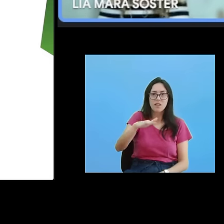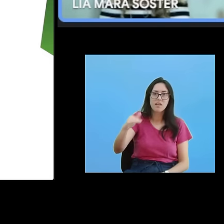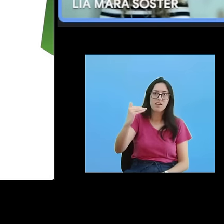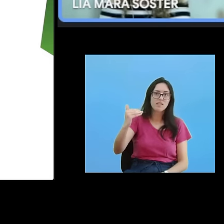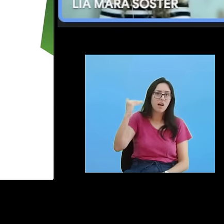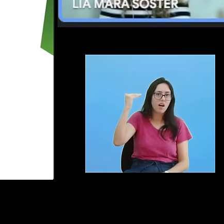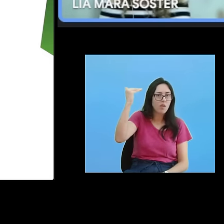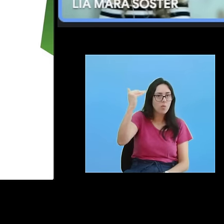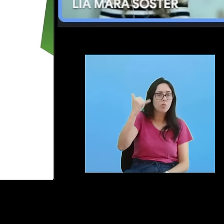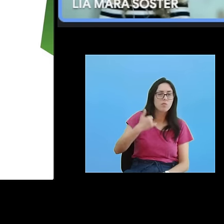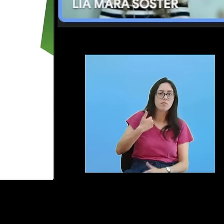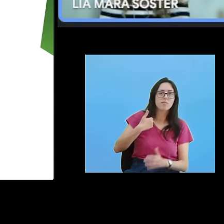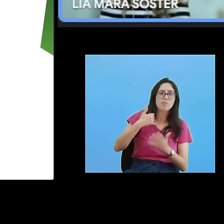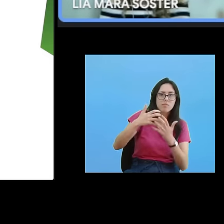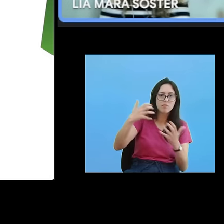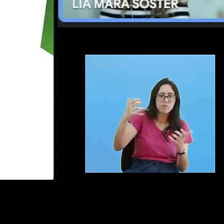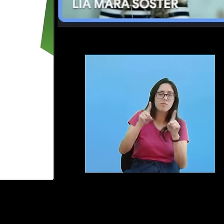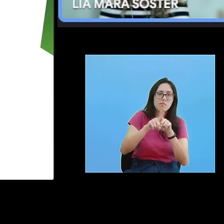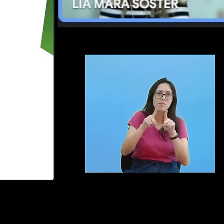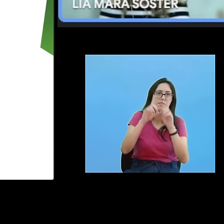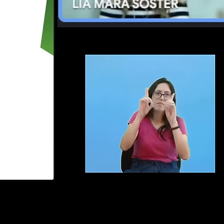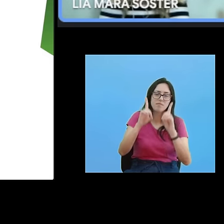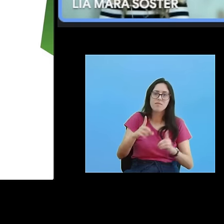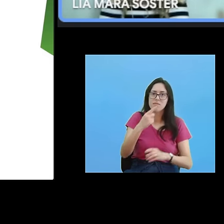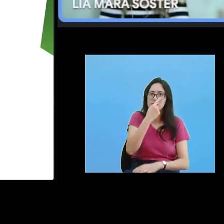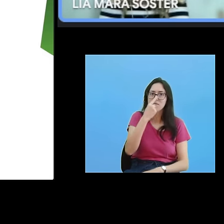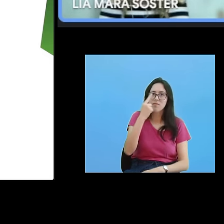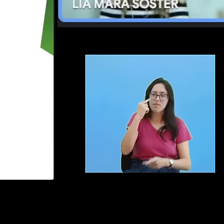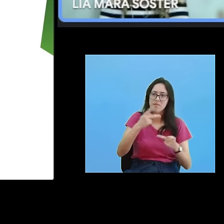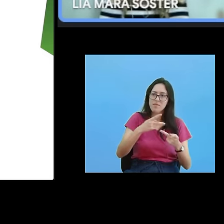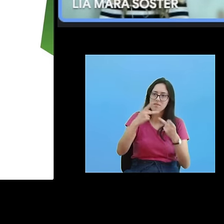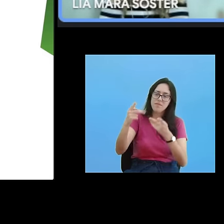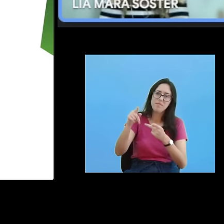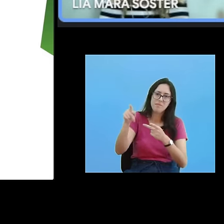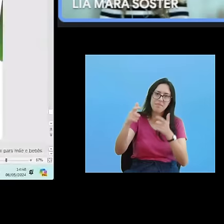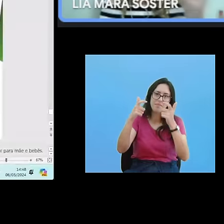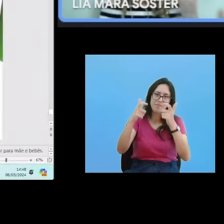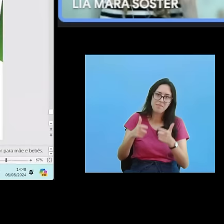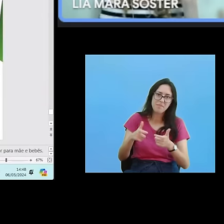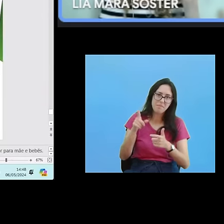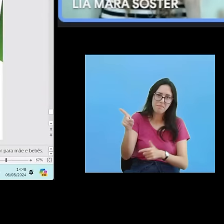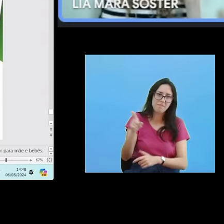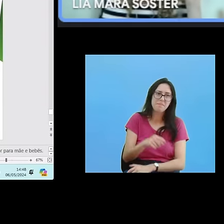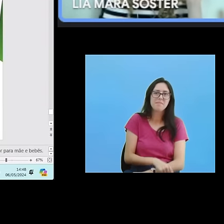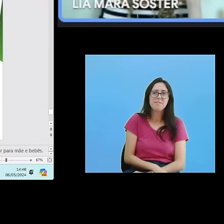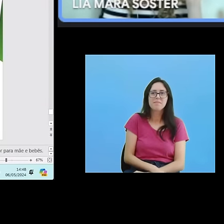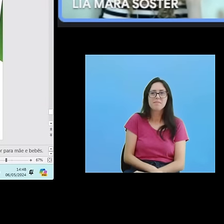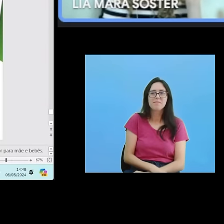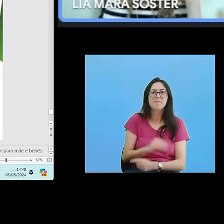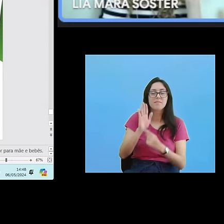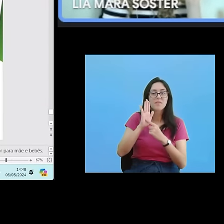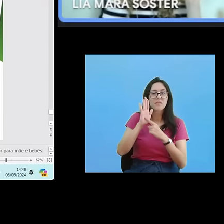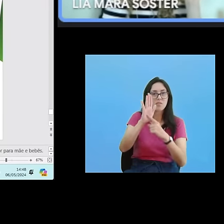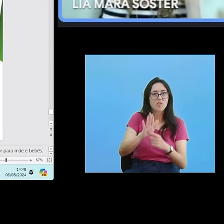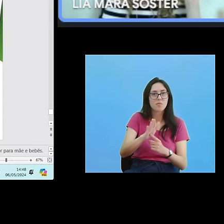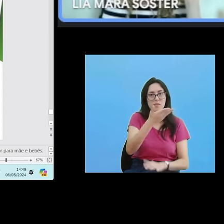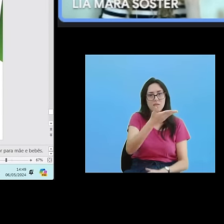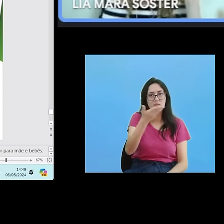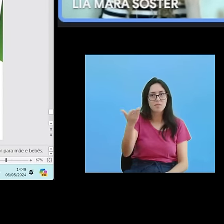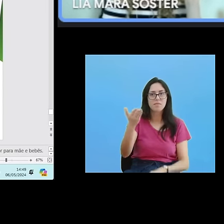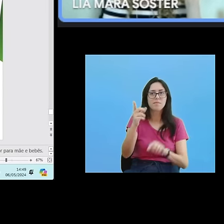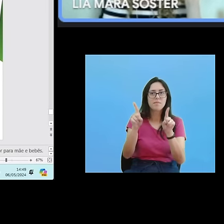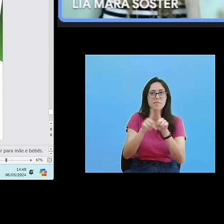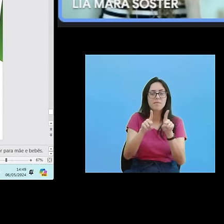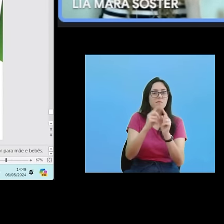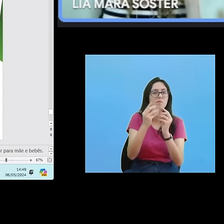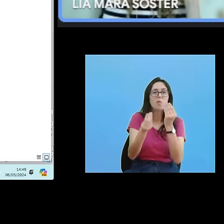idosos que tinham deficiência visual e que visitaram o Parque de Exposições aqui durante a Expobel. Vou mostrar para vocês também um pouquinho de